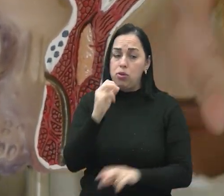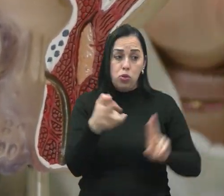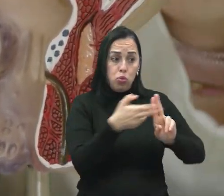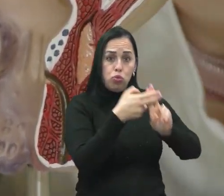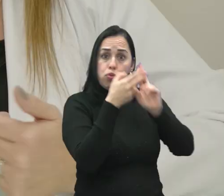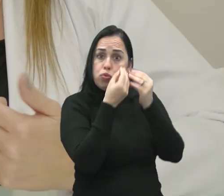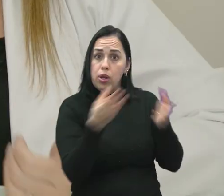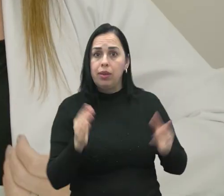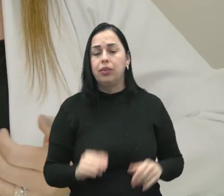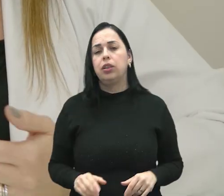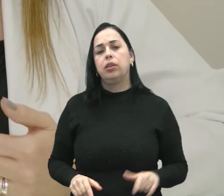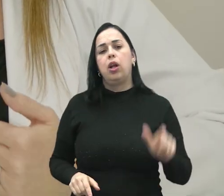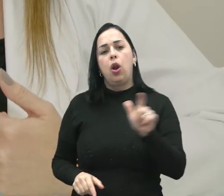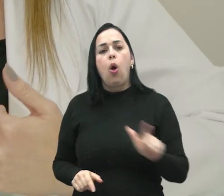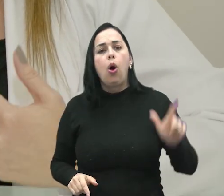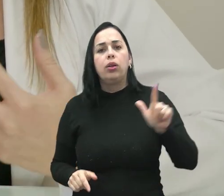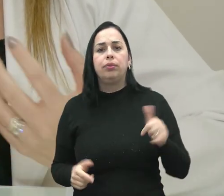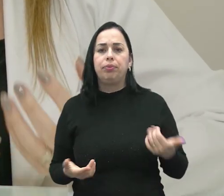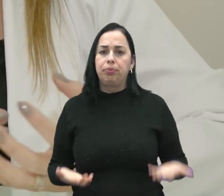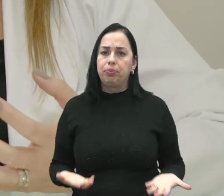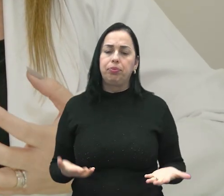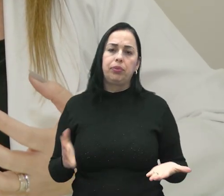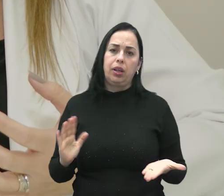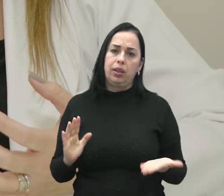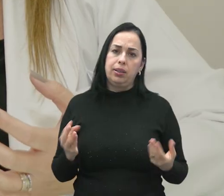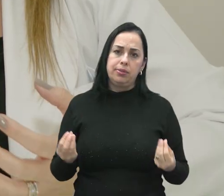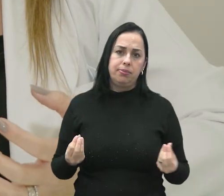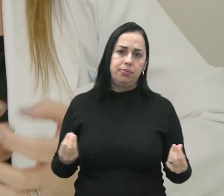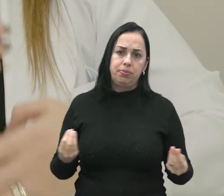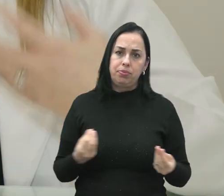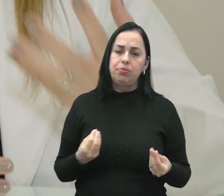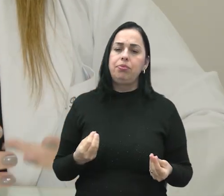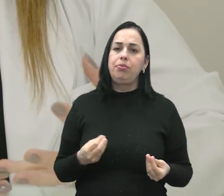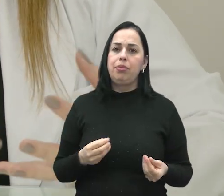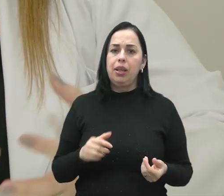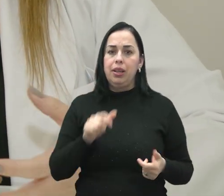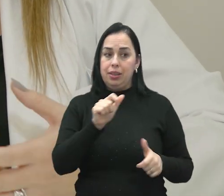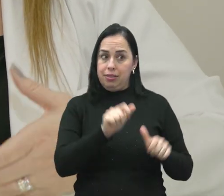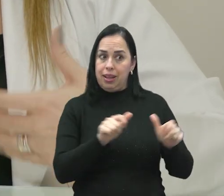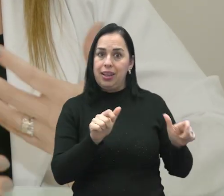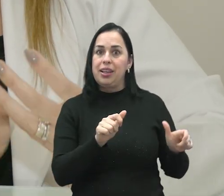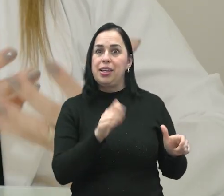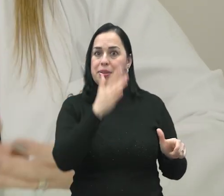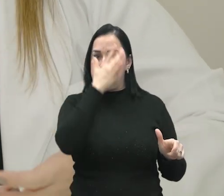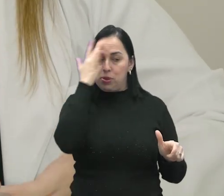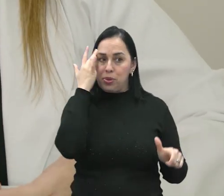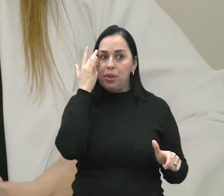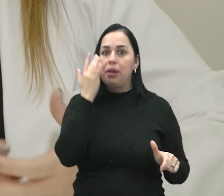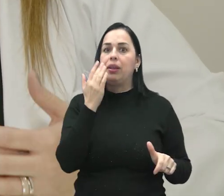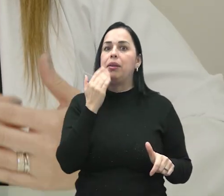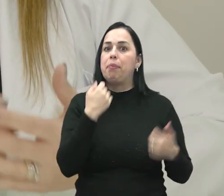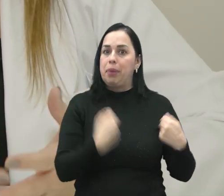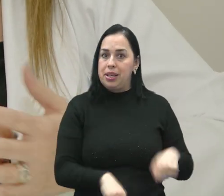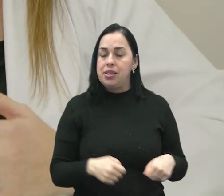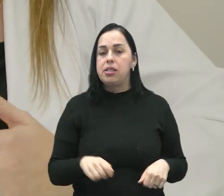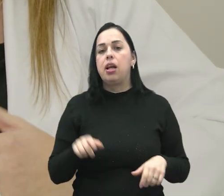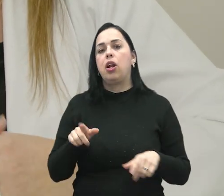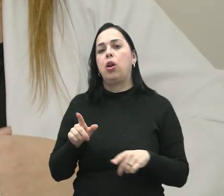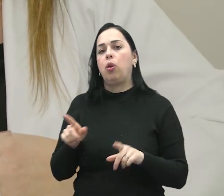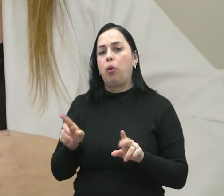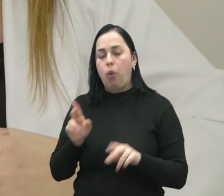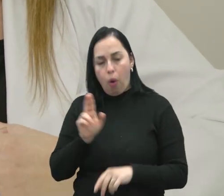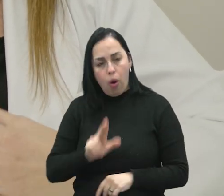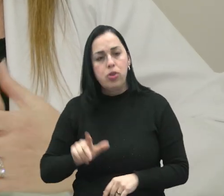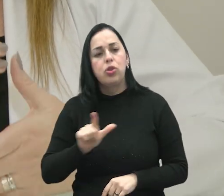pelo SUS. Obviamente, assim, existe uma demanda muito maior às vezes do que a capacidade, mas sim, é um exame